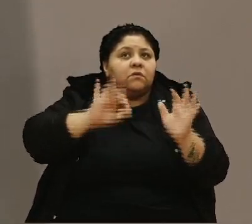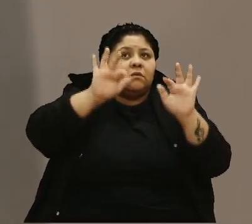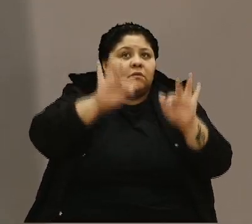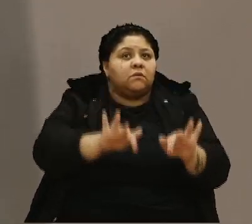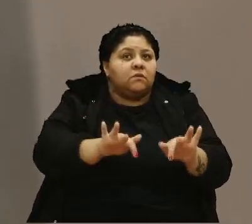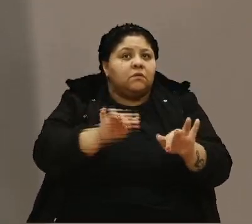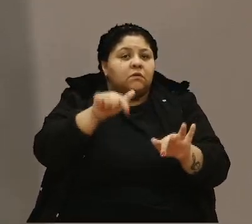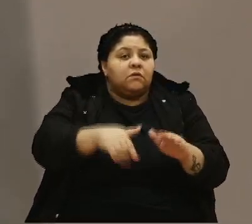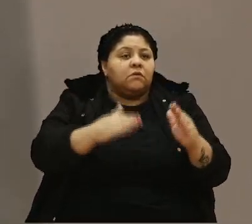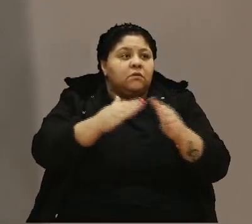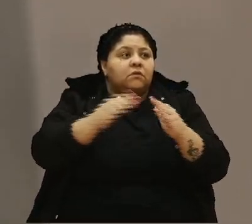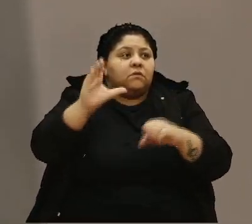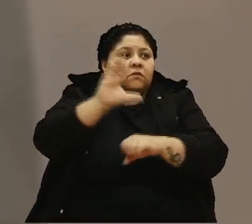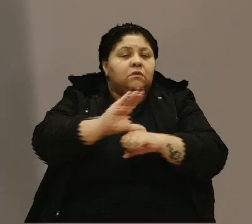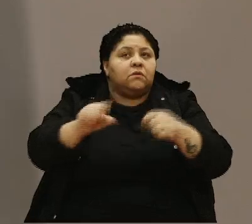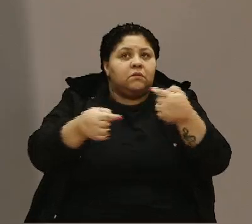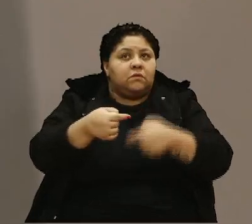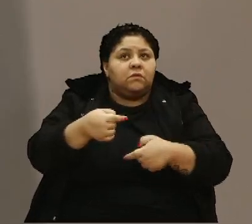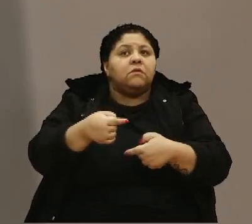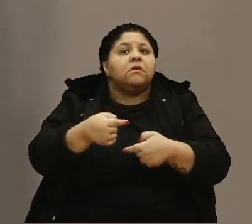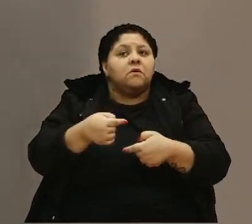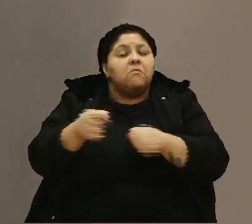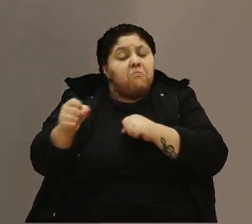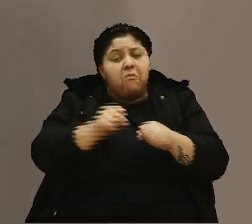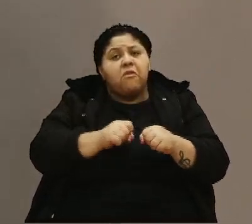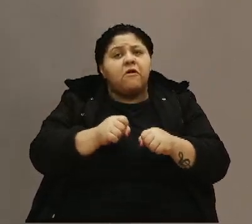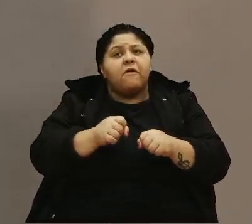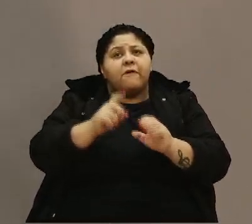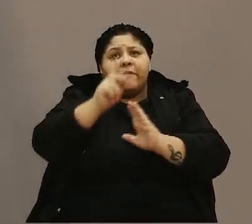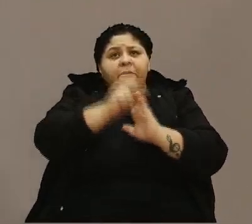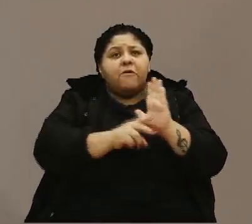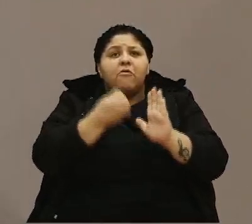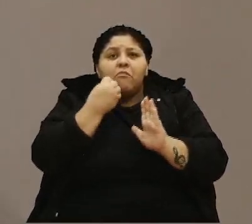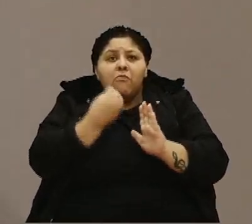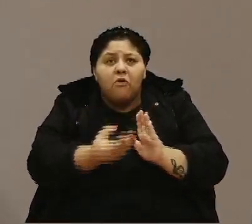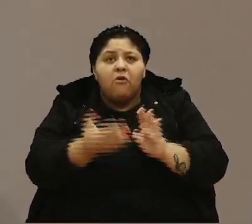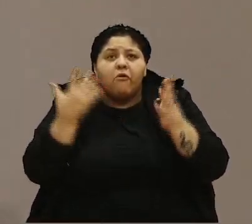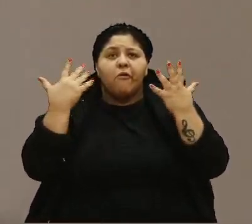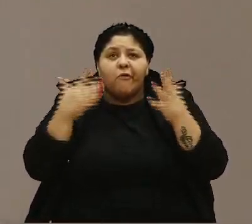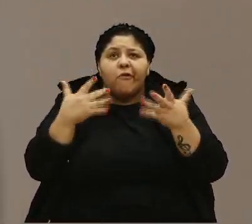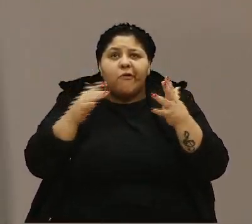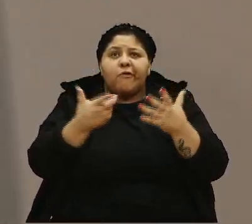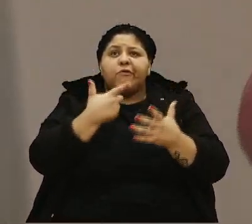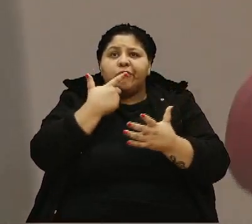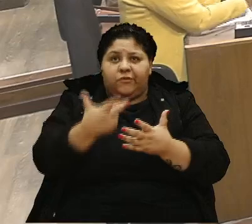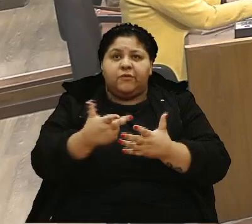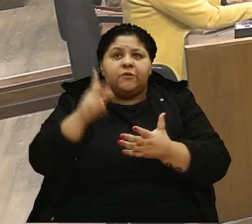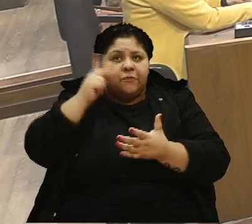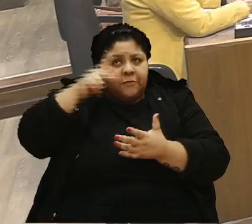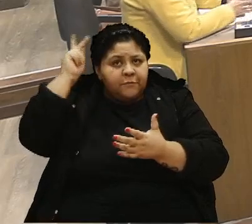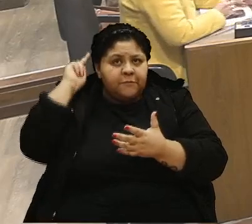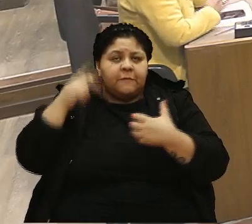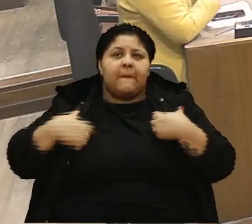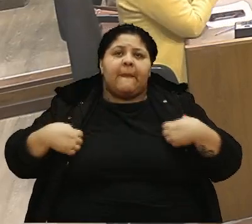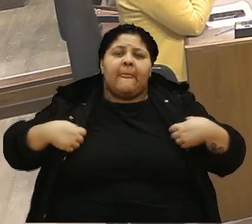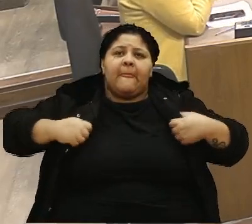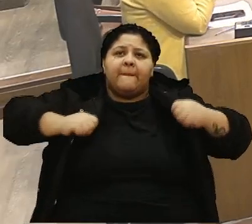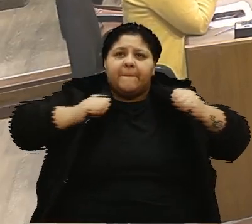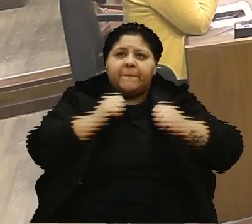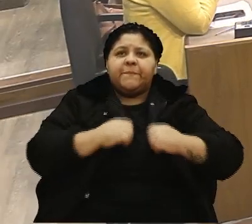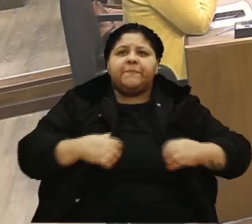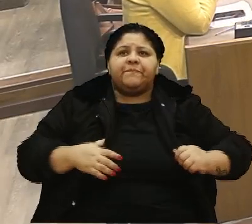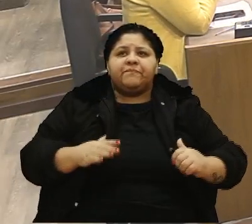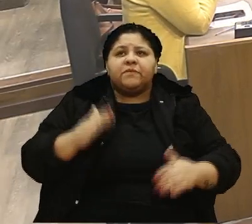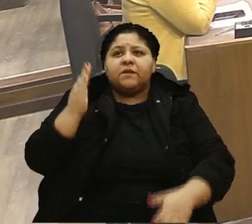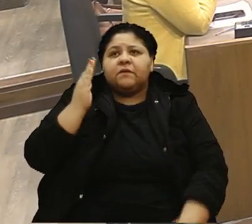pouco nessa casa a inconstitucionalidade, por mais que seja, o teu projeto é muito bom, Rafael, e parabéns pela tua fala também, Iago. Bem rapidinho, Fantinão.